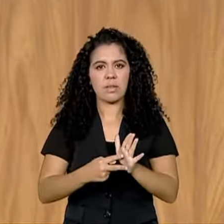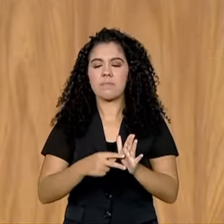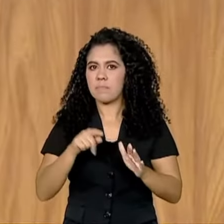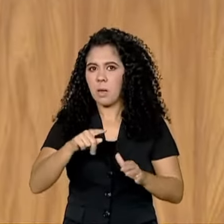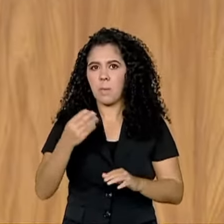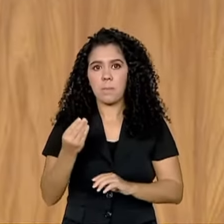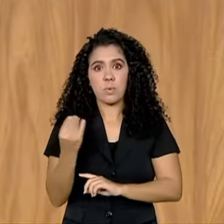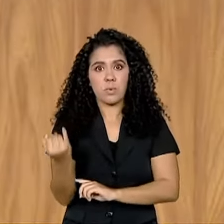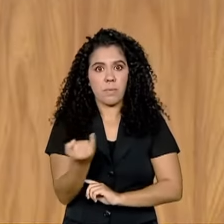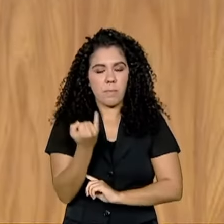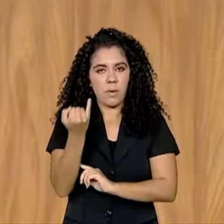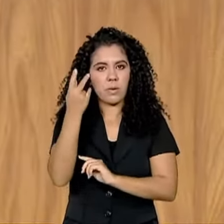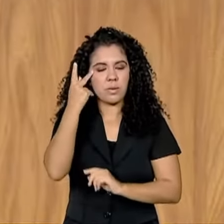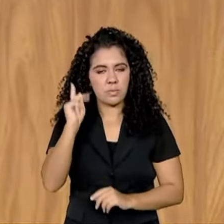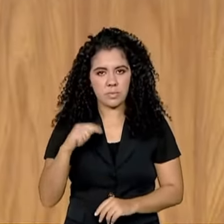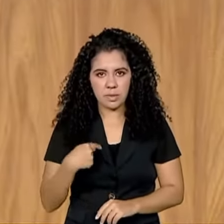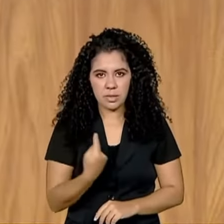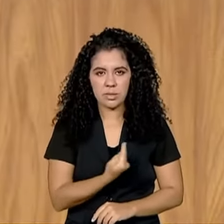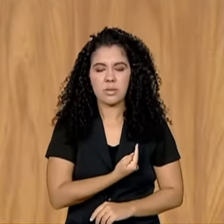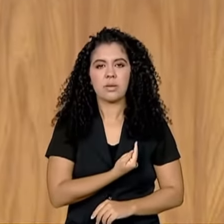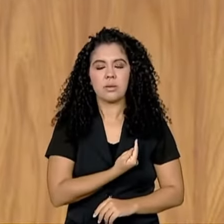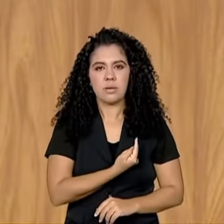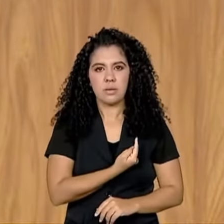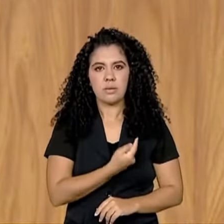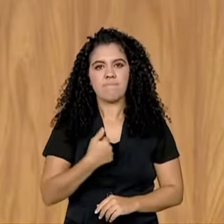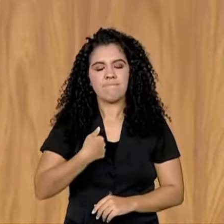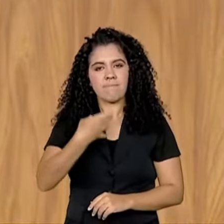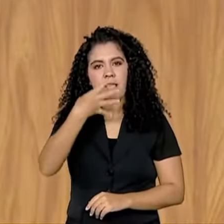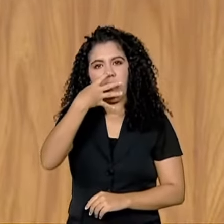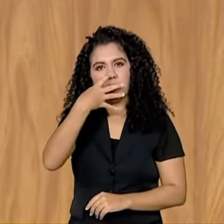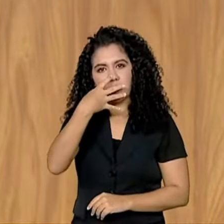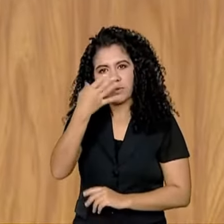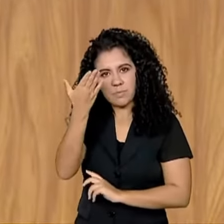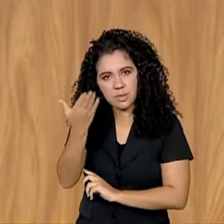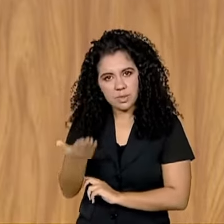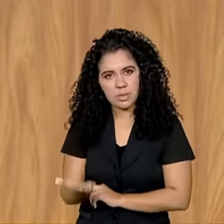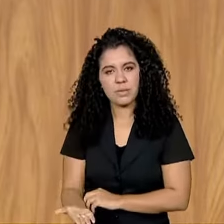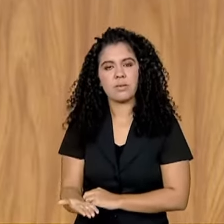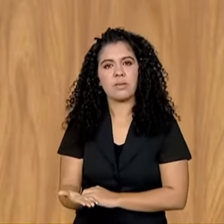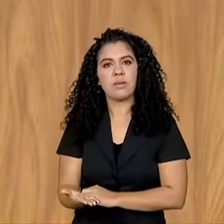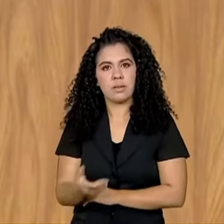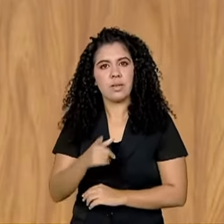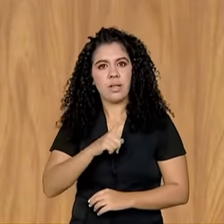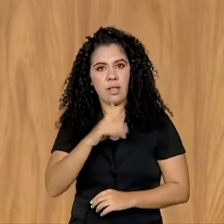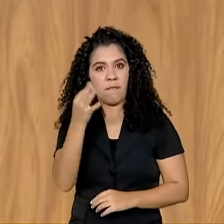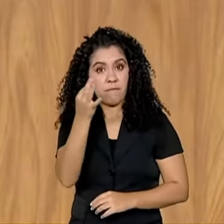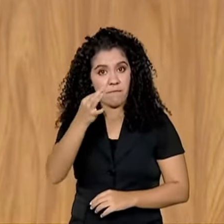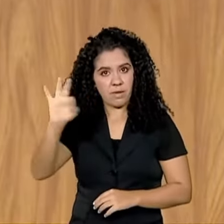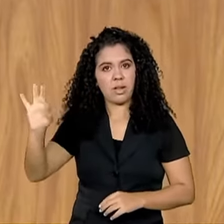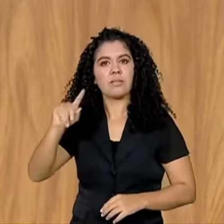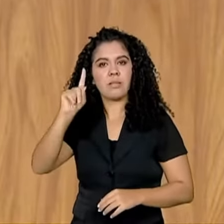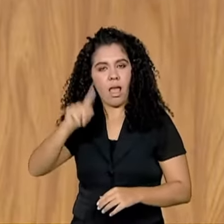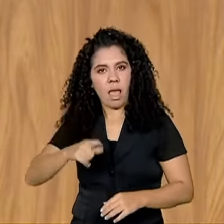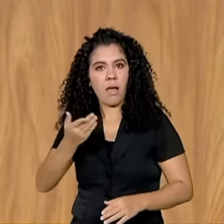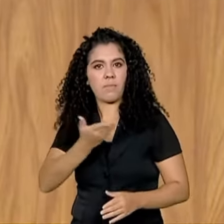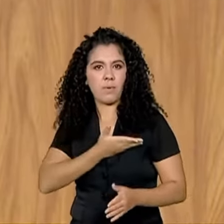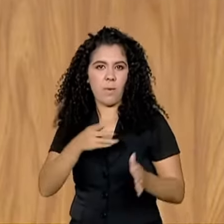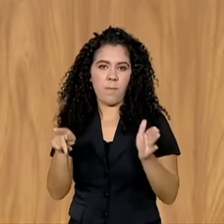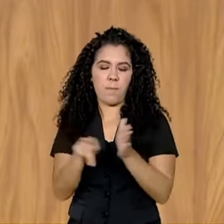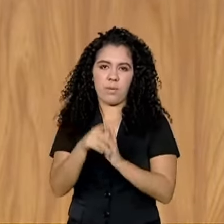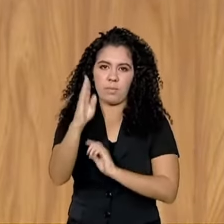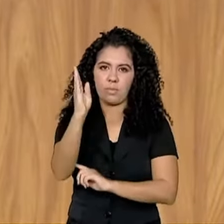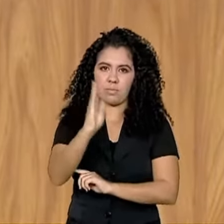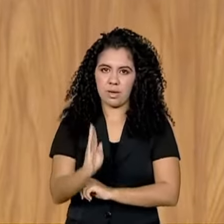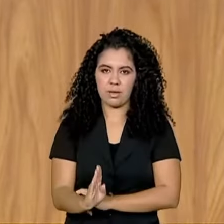nós. Eu que deixo a admiração e a amizade da França para Personne com o Brasil. Ninguém,